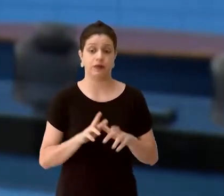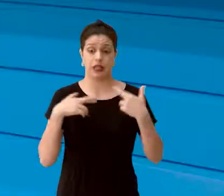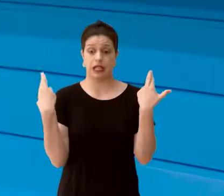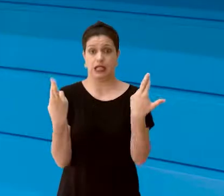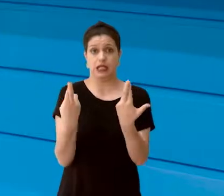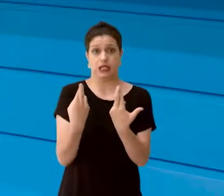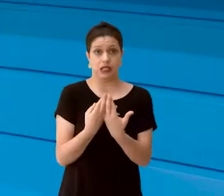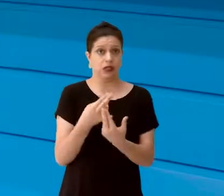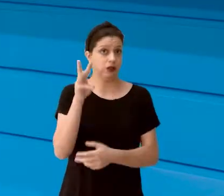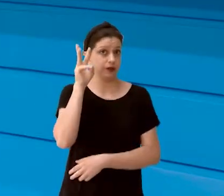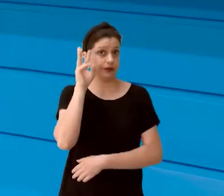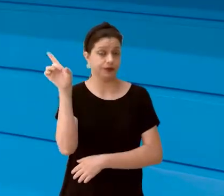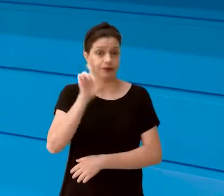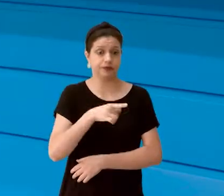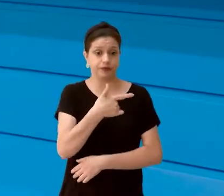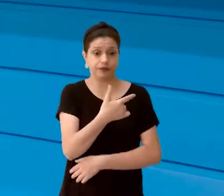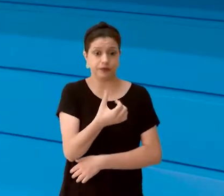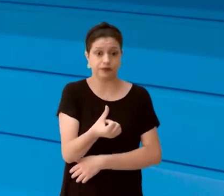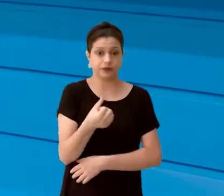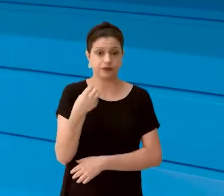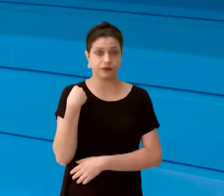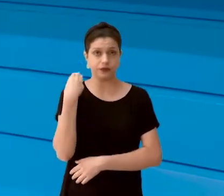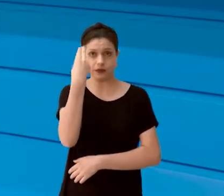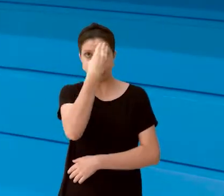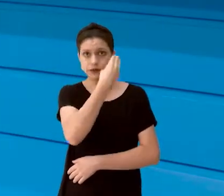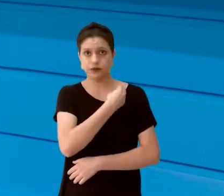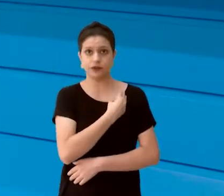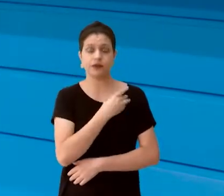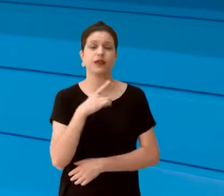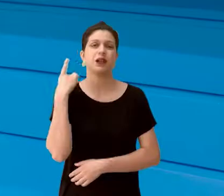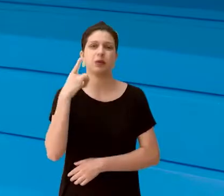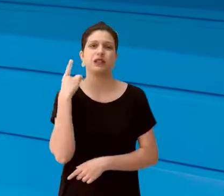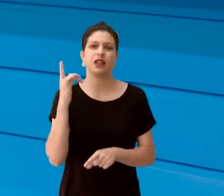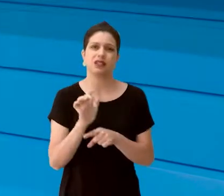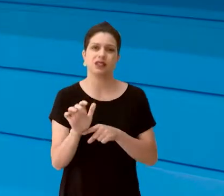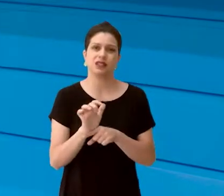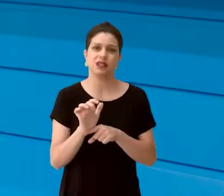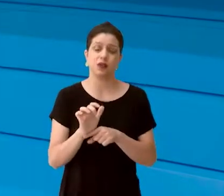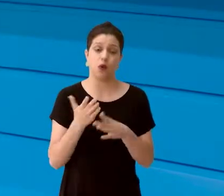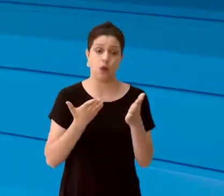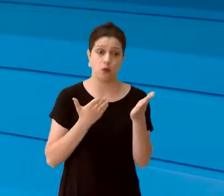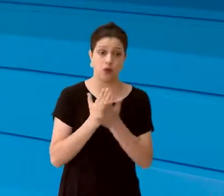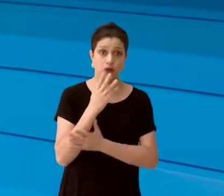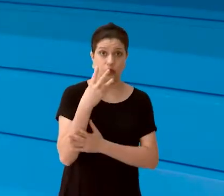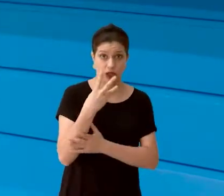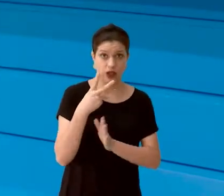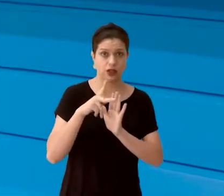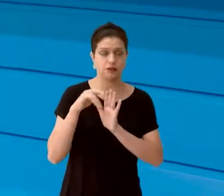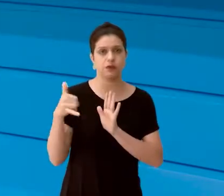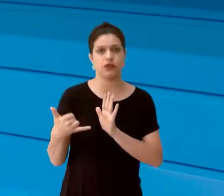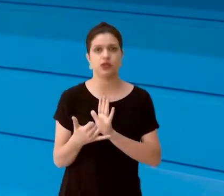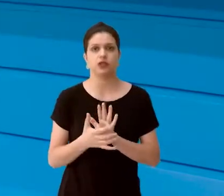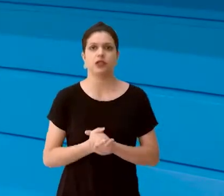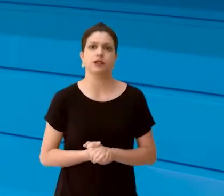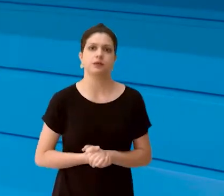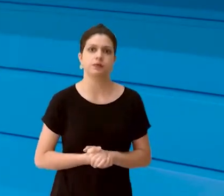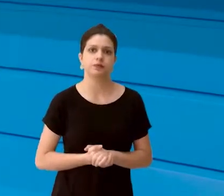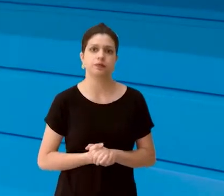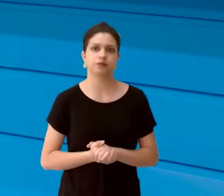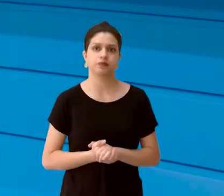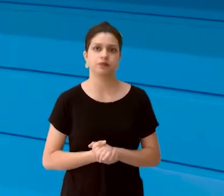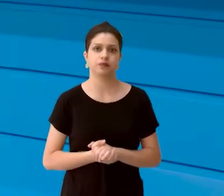empresa. Durante a sessão plenária desta terça-feira, dia 26 de maio, os deputados estaduais aprovaram 3